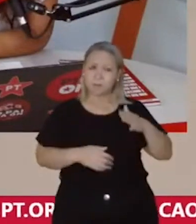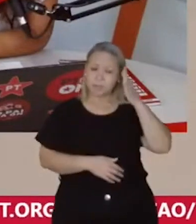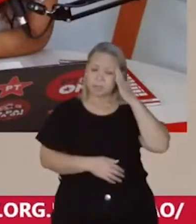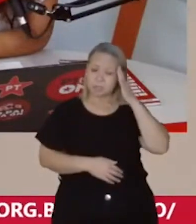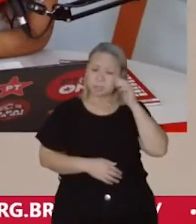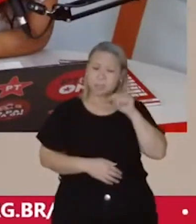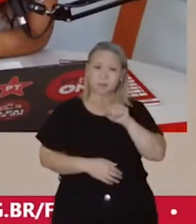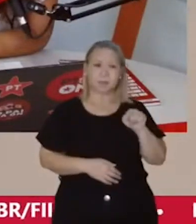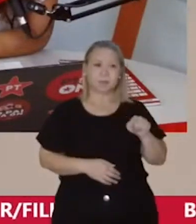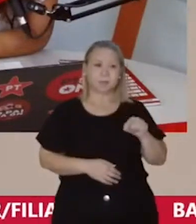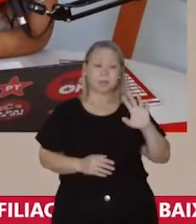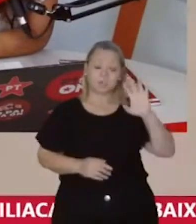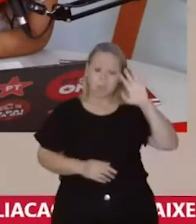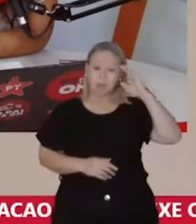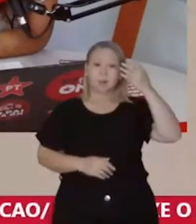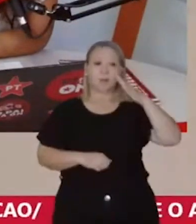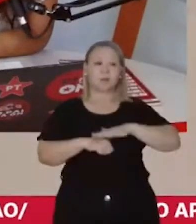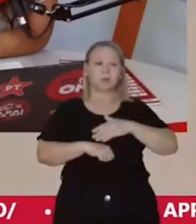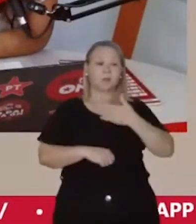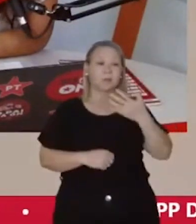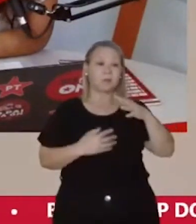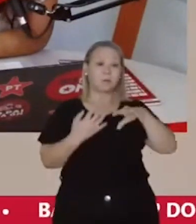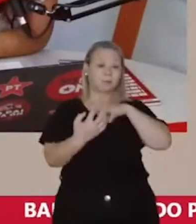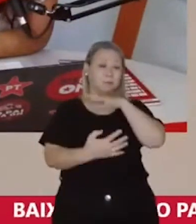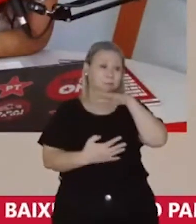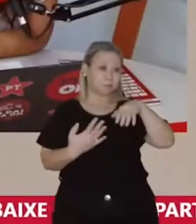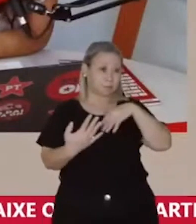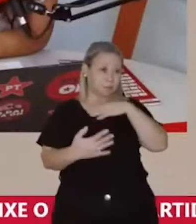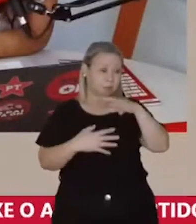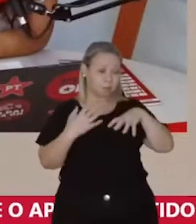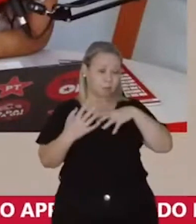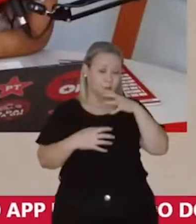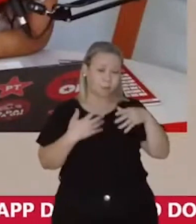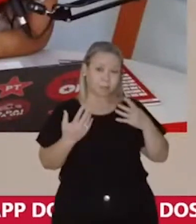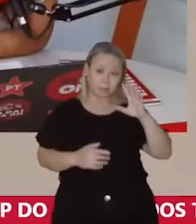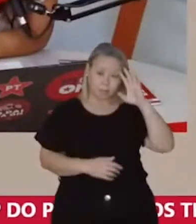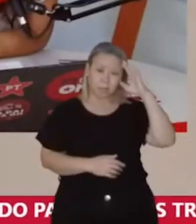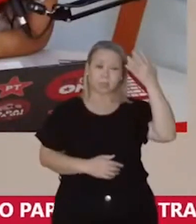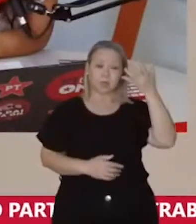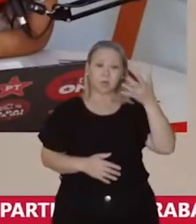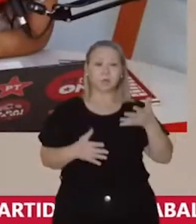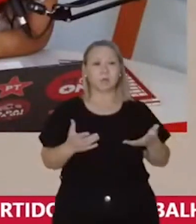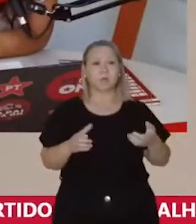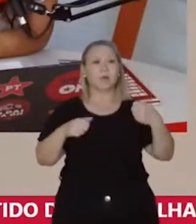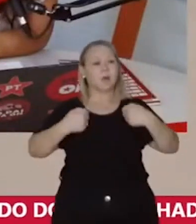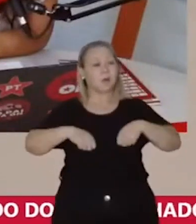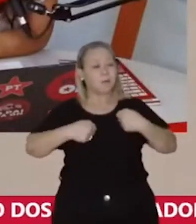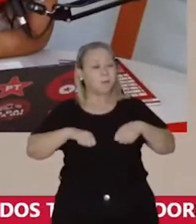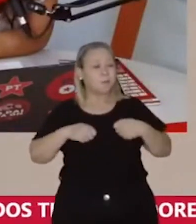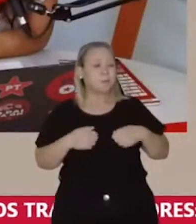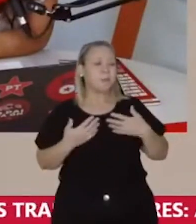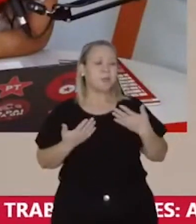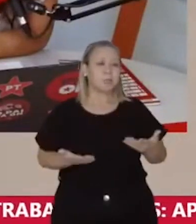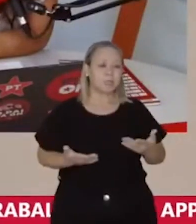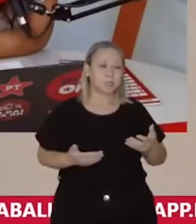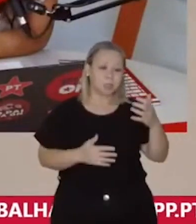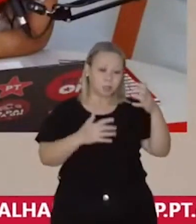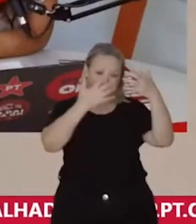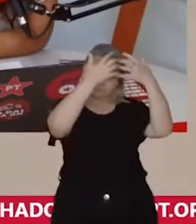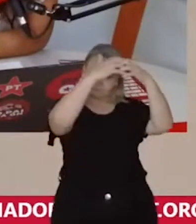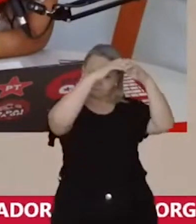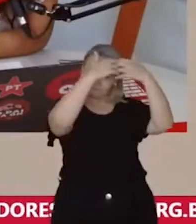cada vez mais complexas, os problemas são mais complexos, e as soluções dependem de uma